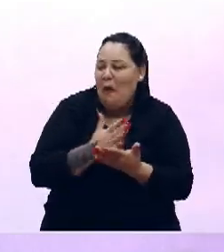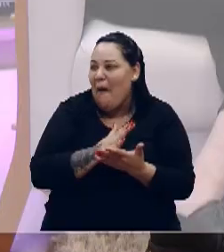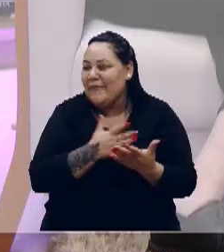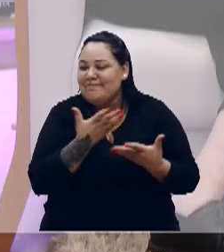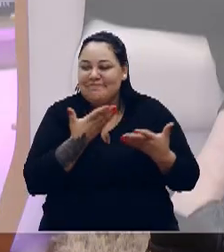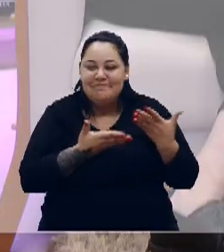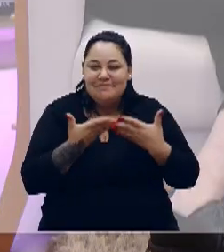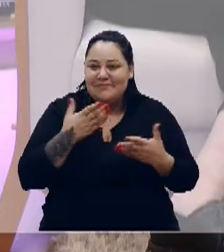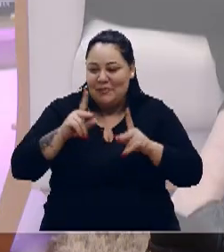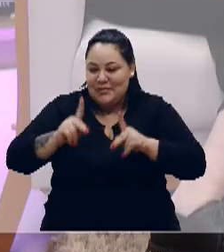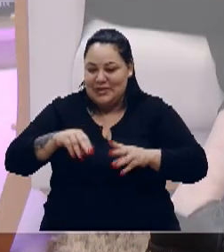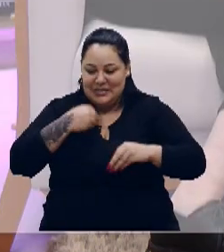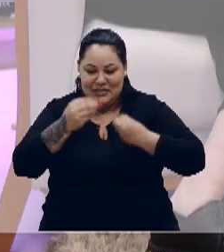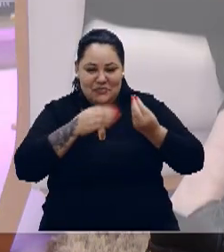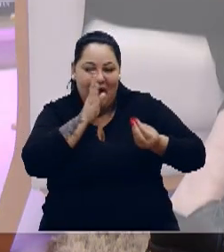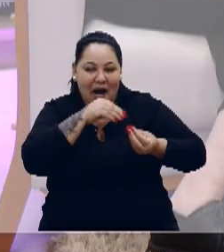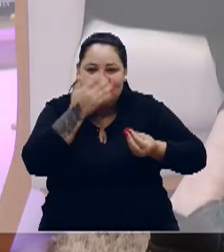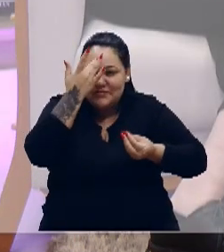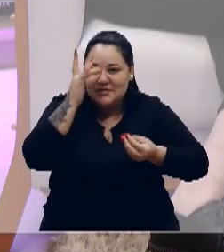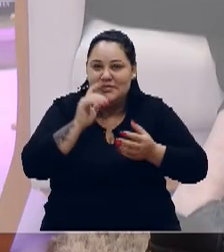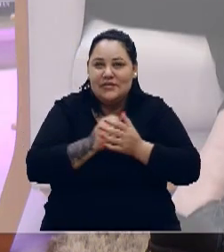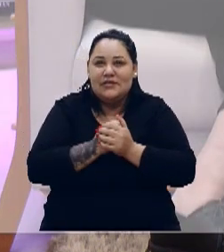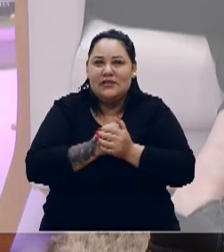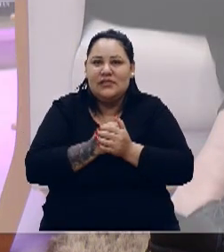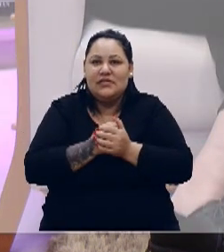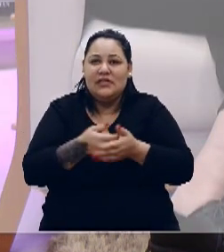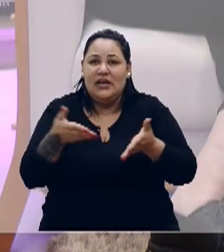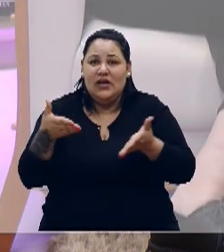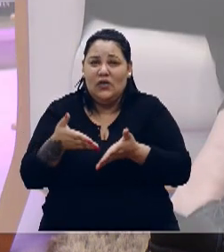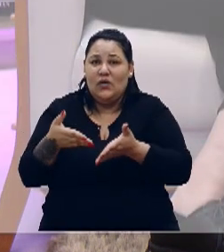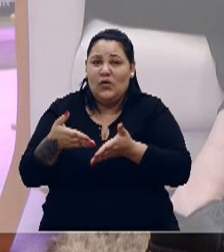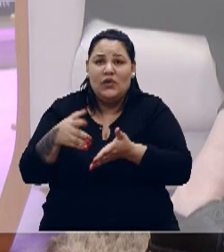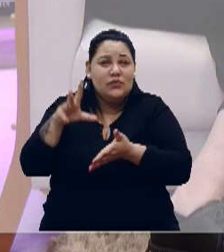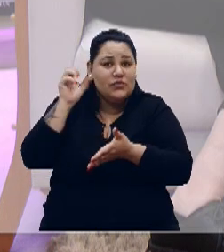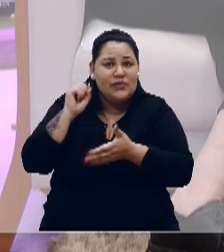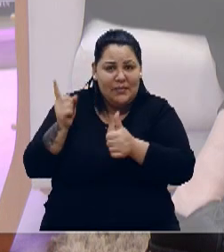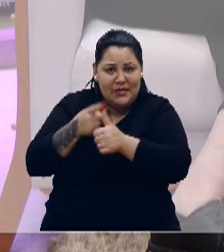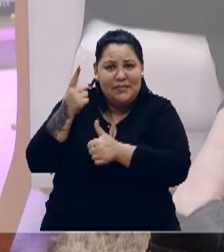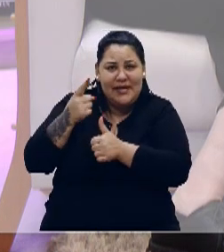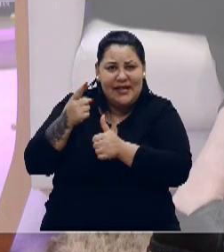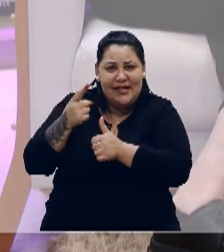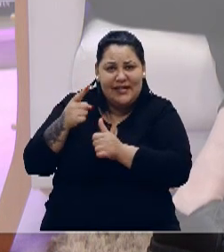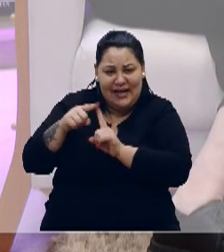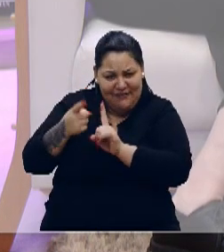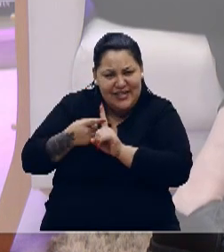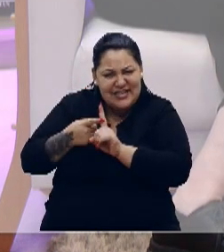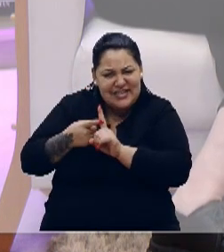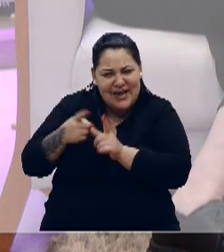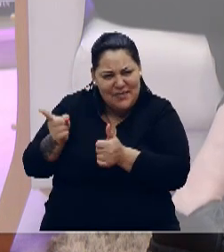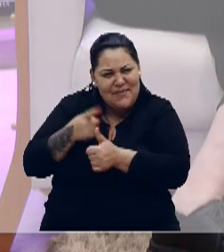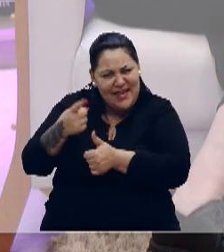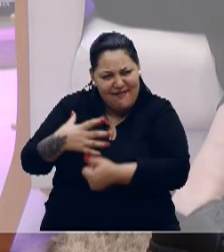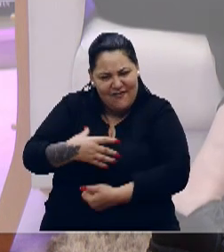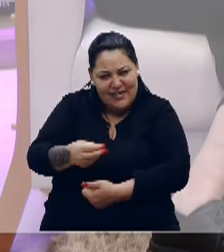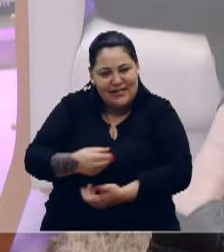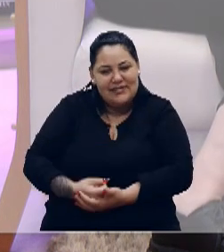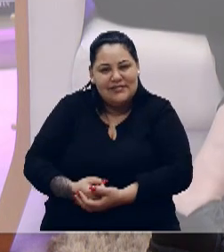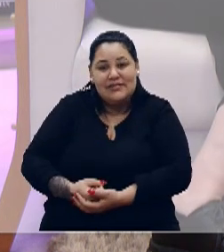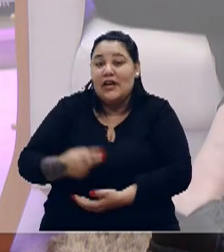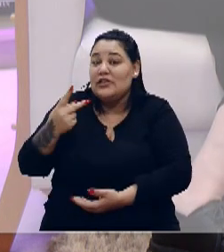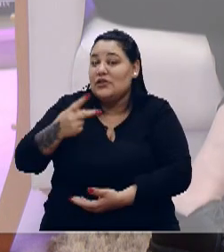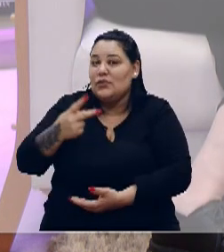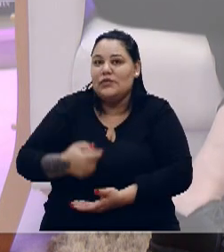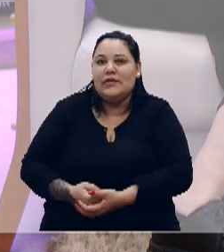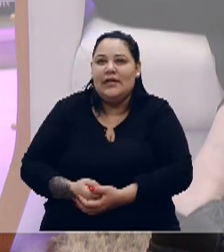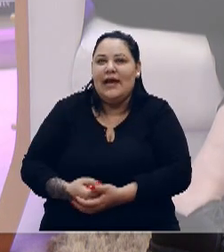válido. Eu escuto muito. Agora que eu tô grávida, eu escuto. É tua primeira filha? Eu digo, não, é a minha segunda. Daí, às vezes, segue a pergunta. Quantos anos tem a